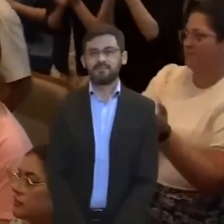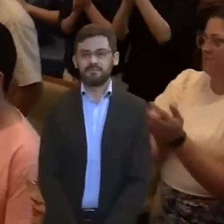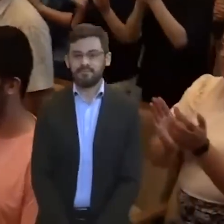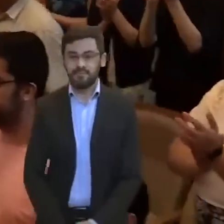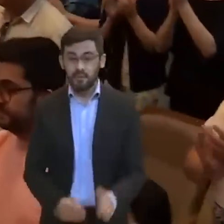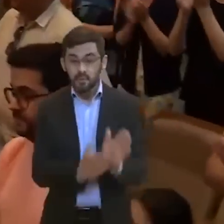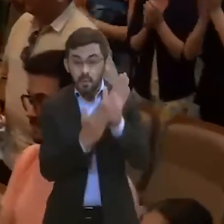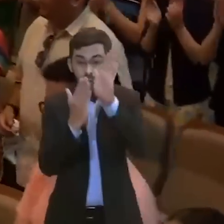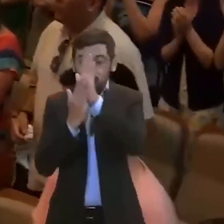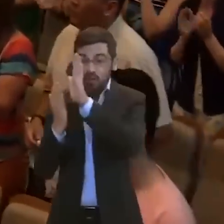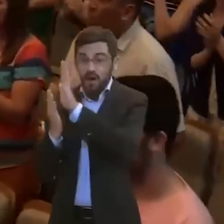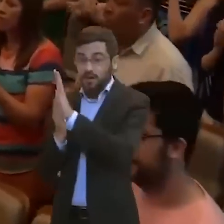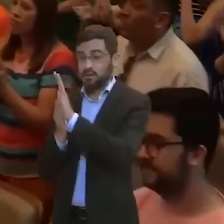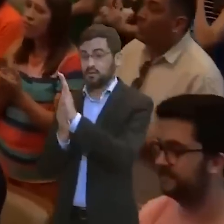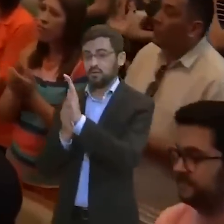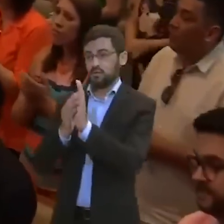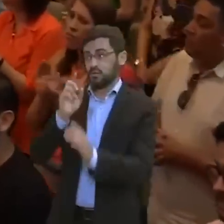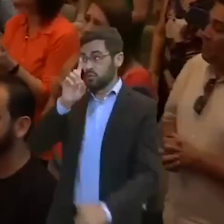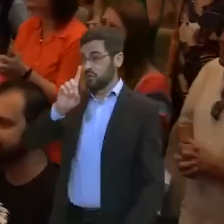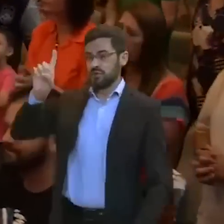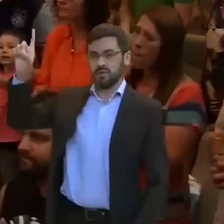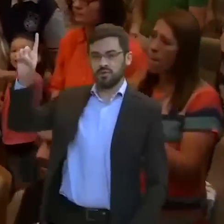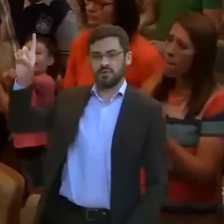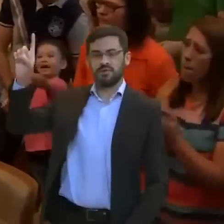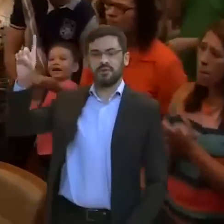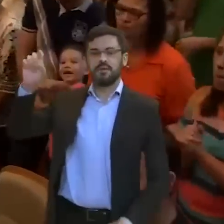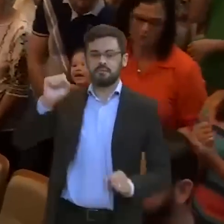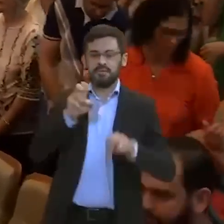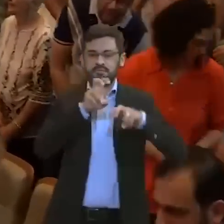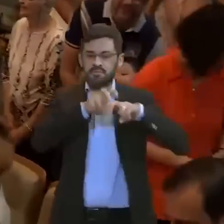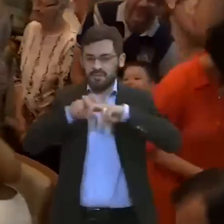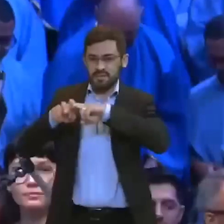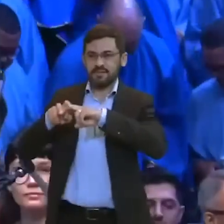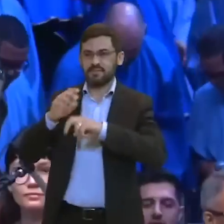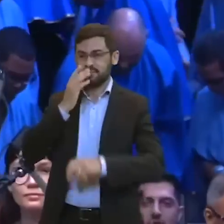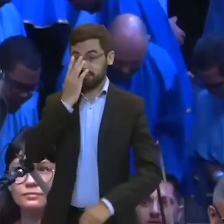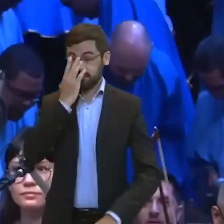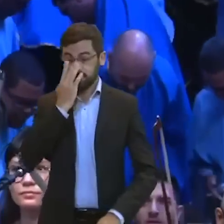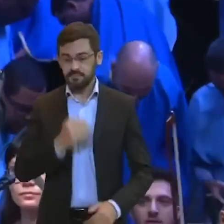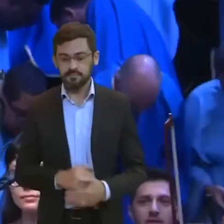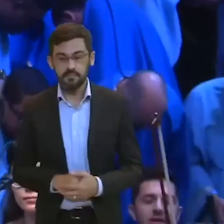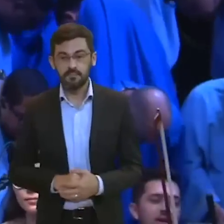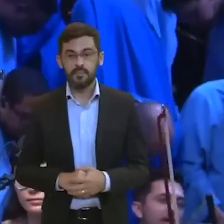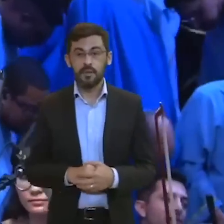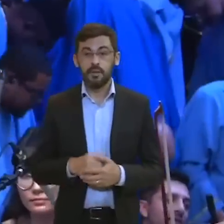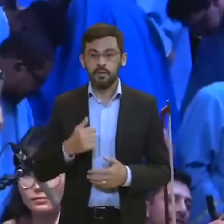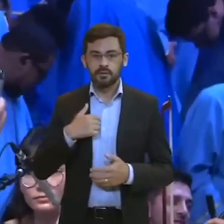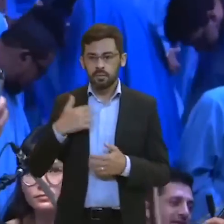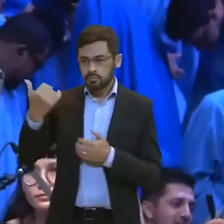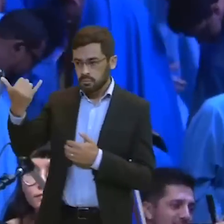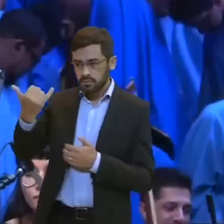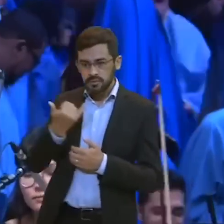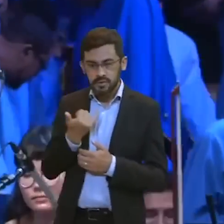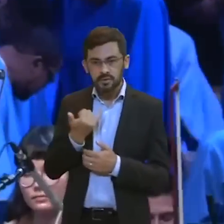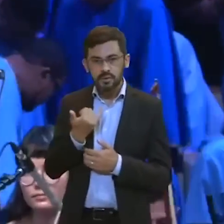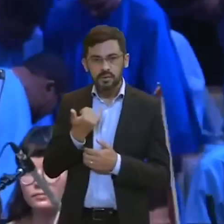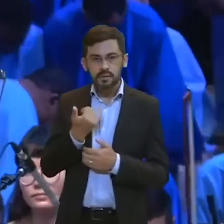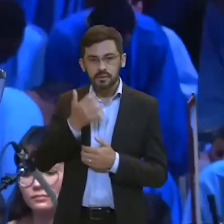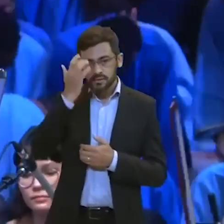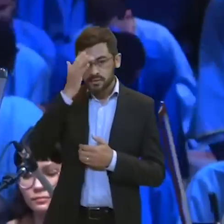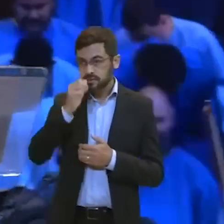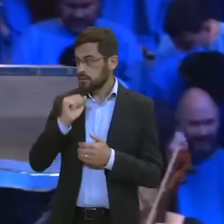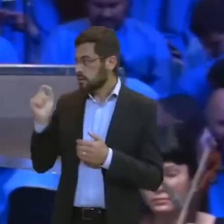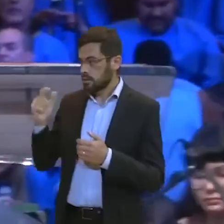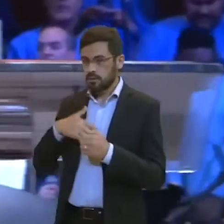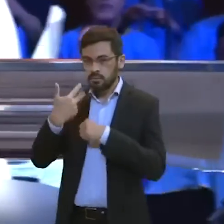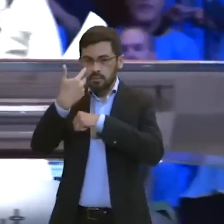Aleluia, louvado seja o nosso Deus. Você pode sentar-se. Eu recebi um recadinho aqui, eu não sei se essa câmera aqui